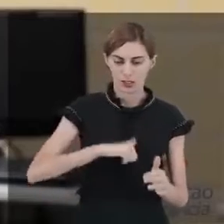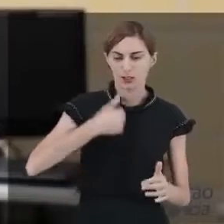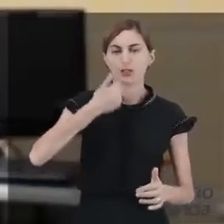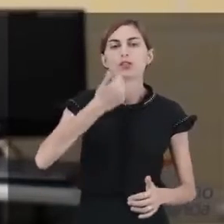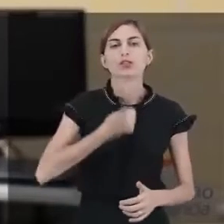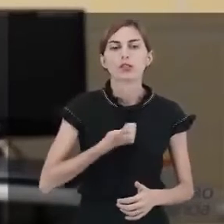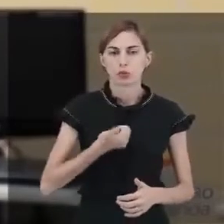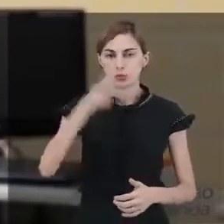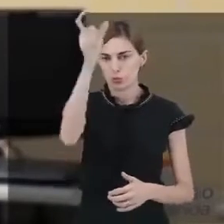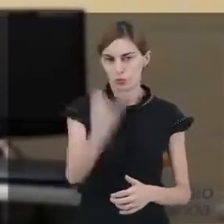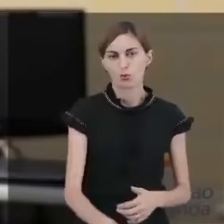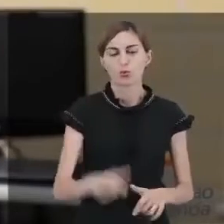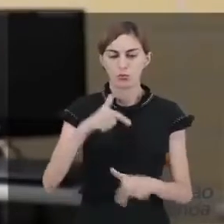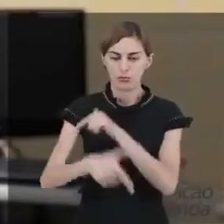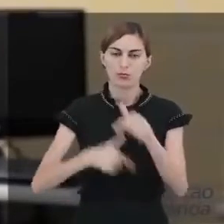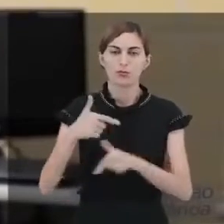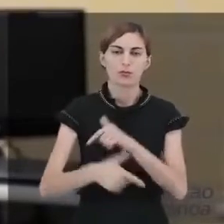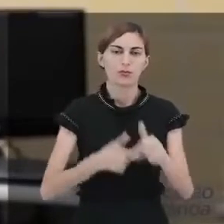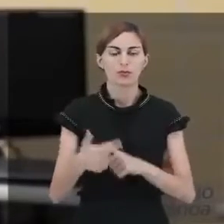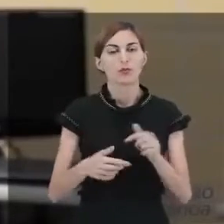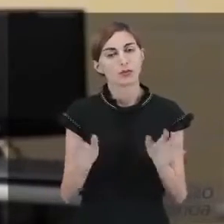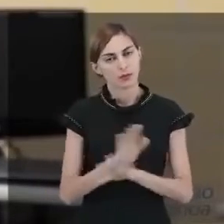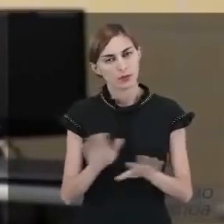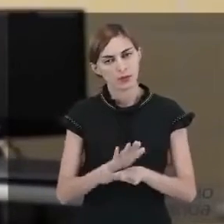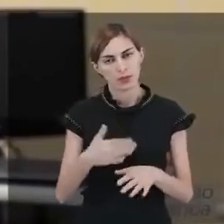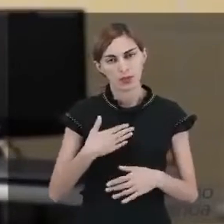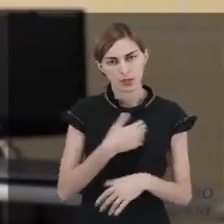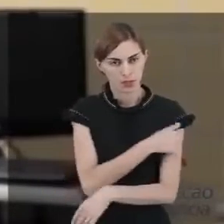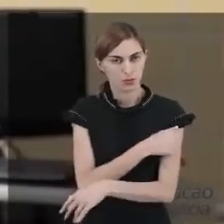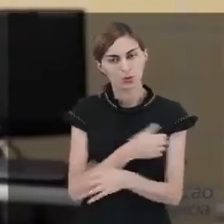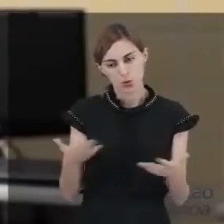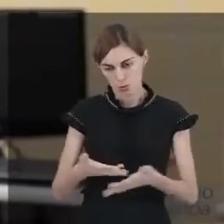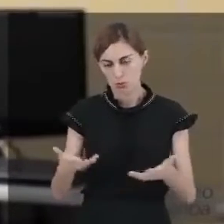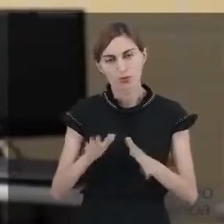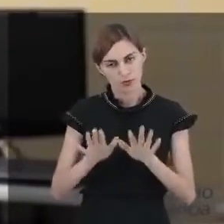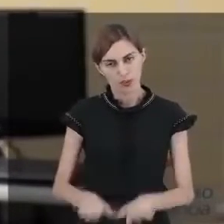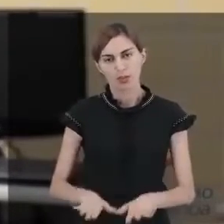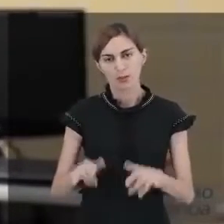à conduta do trabalhador, tá? Então, meus queridos alunos,